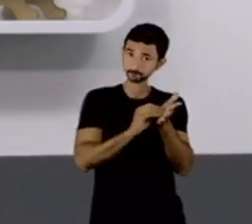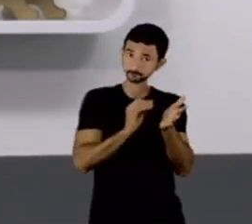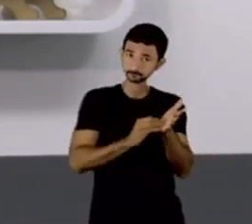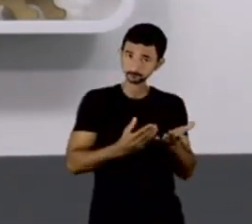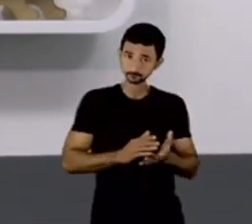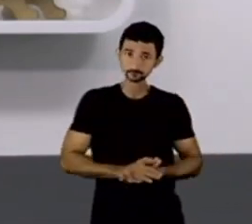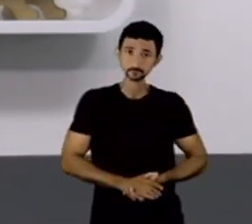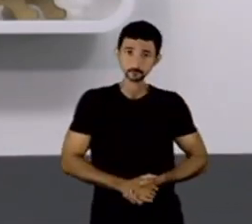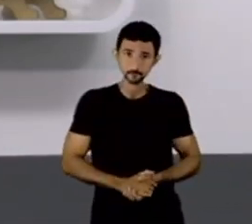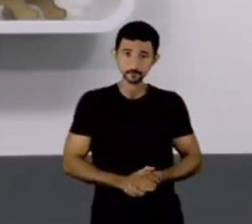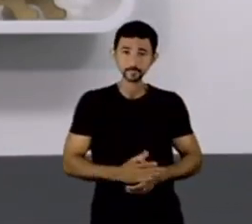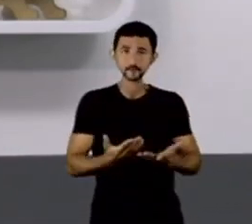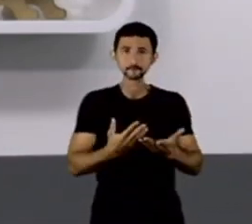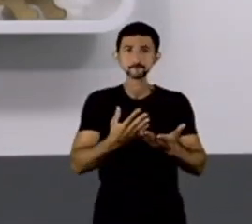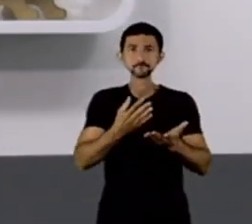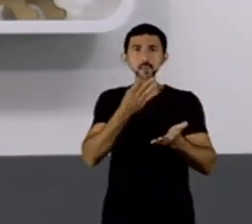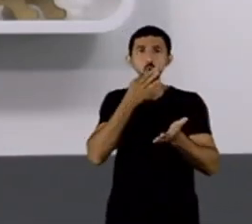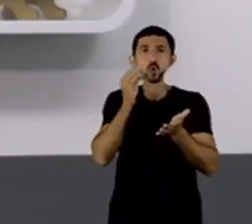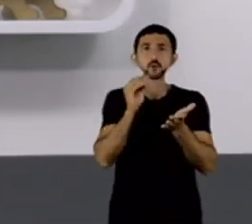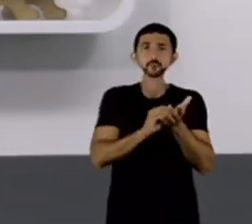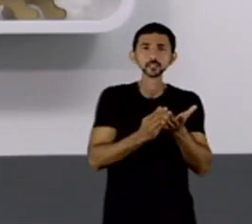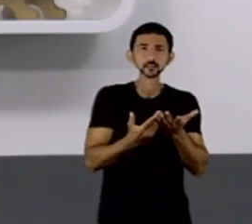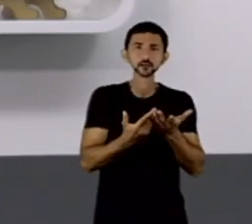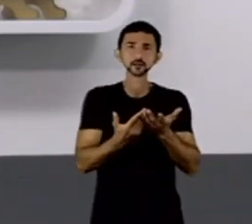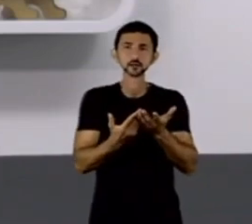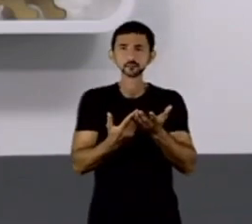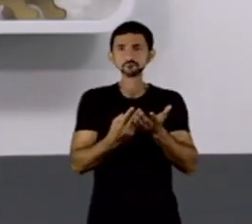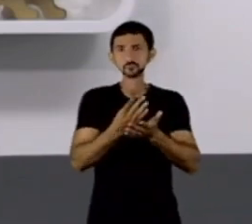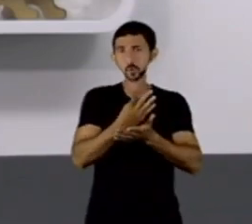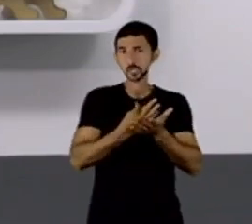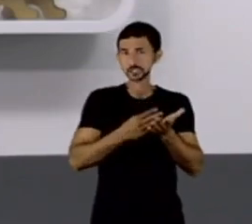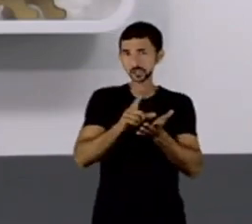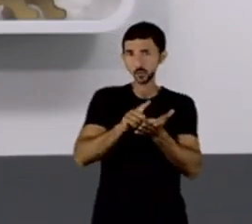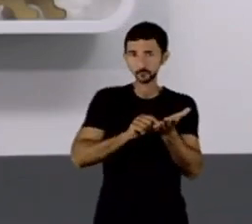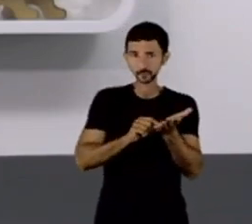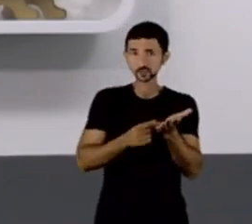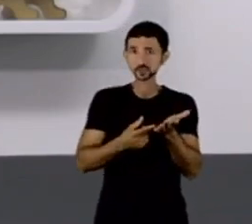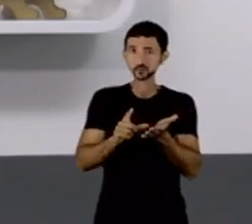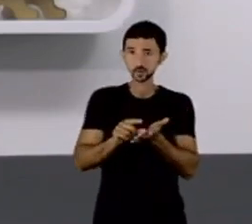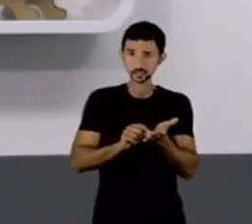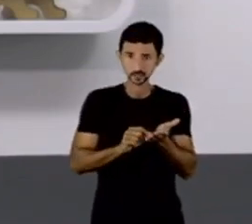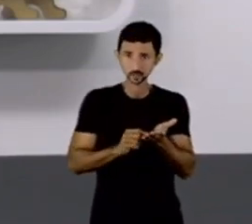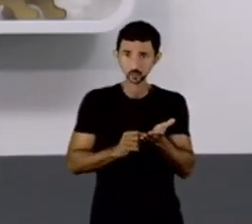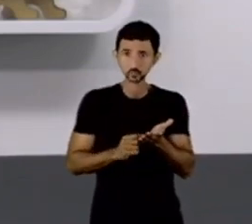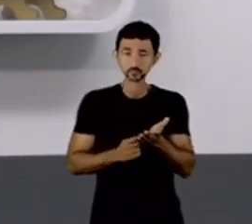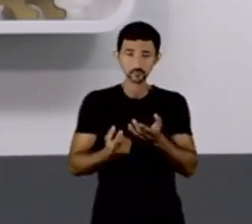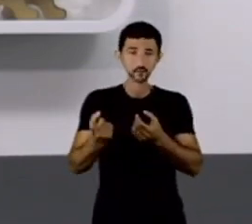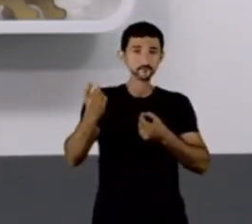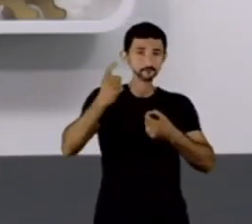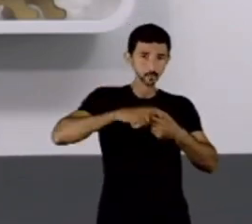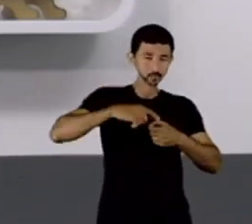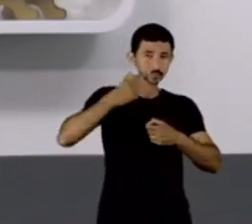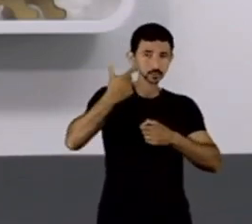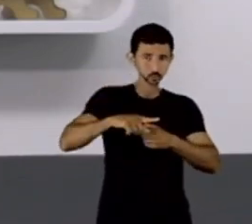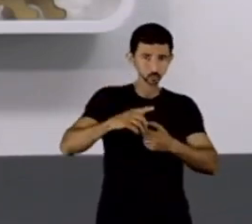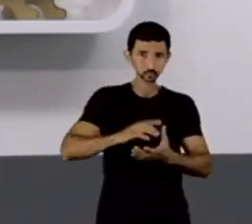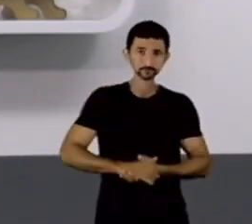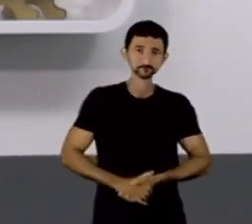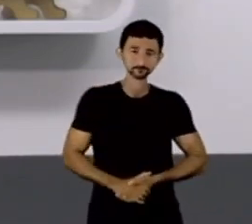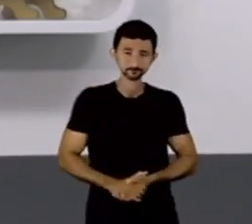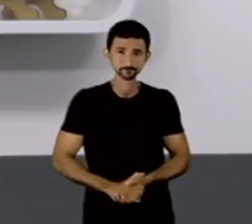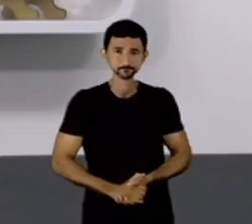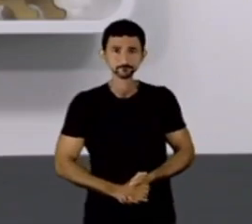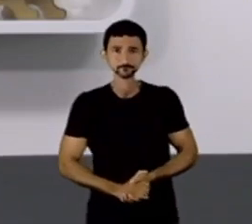aí, esse argumento ele pode ser num artigo de opinião, como o que nós lemos, e nós vamos retomar esse artigo nessa aula